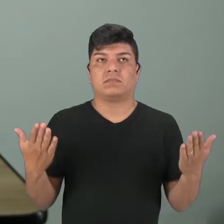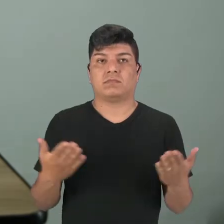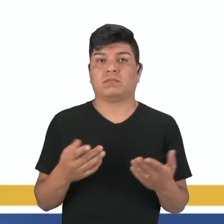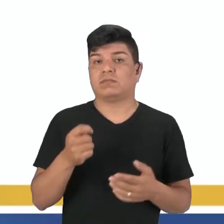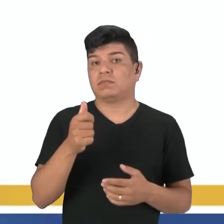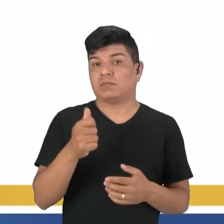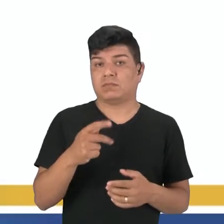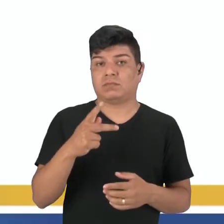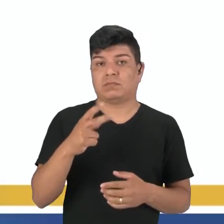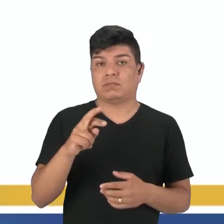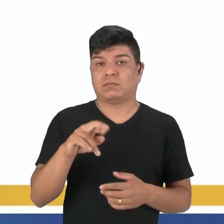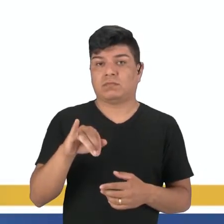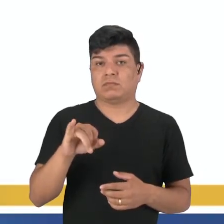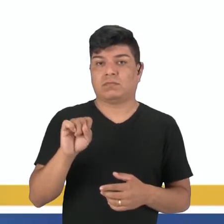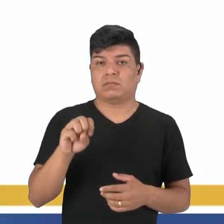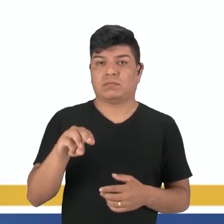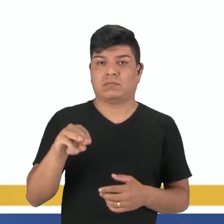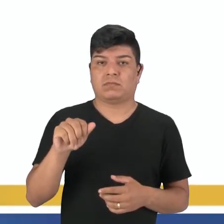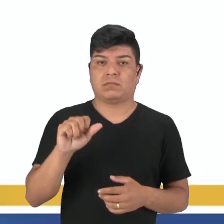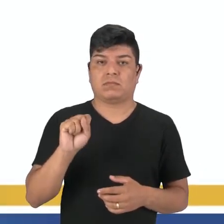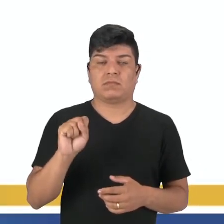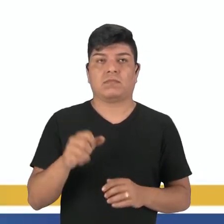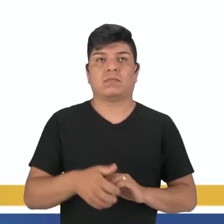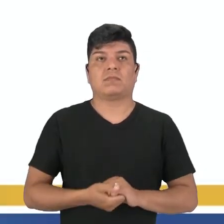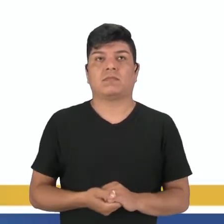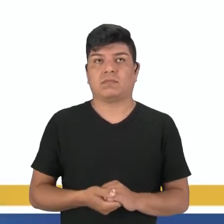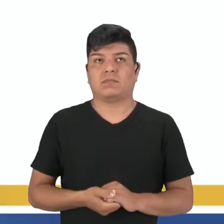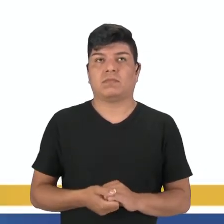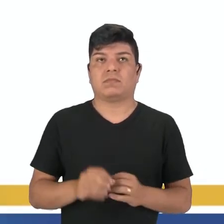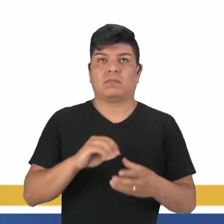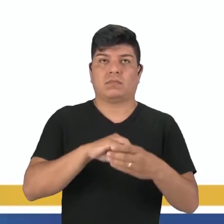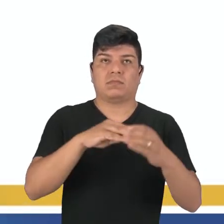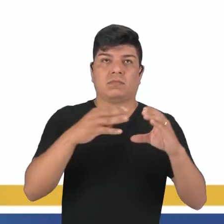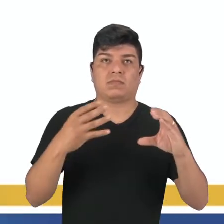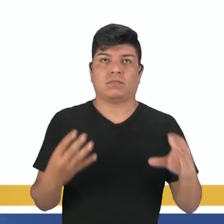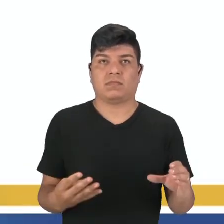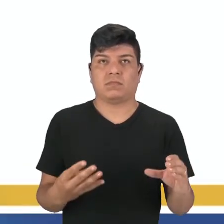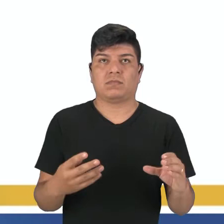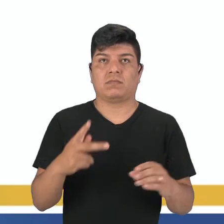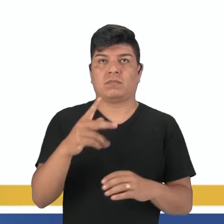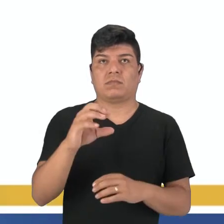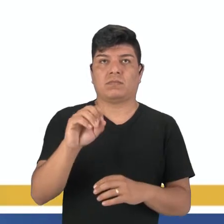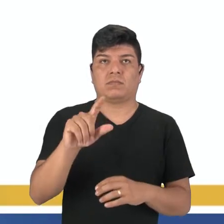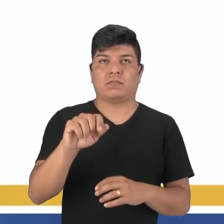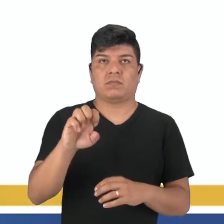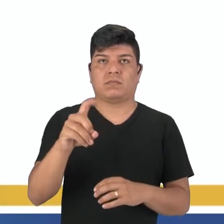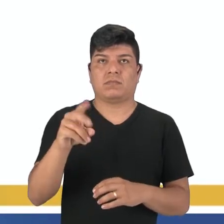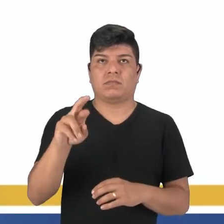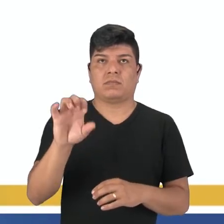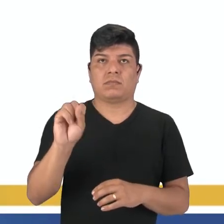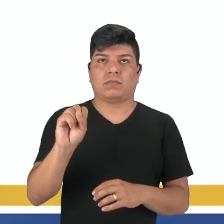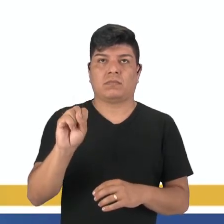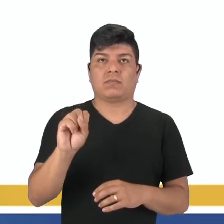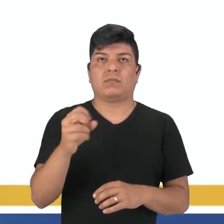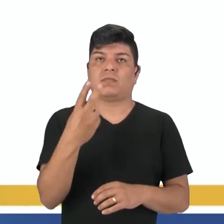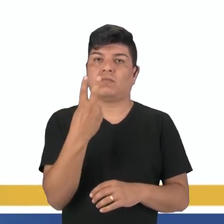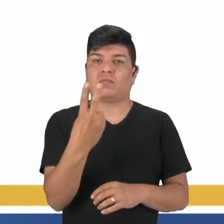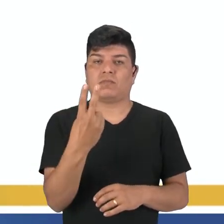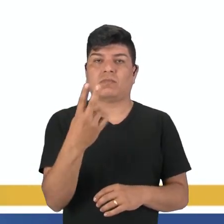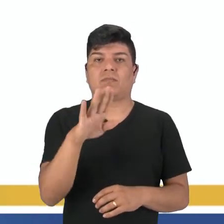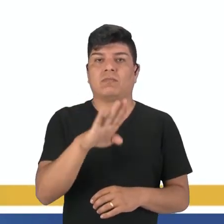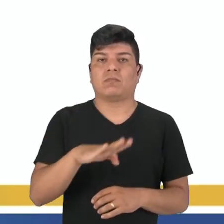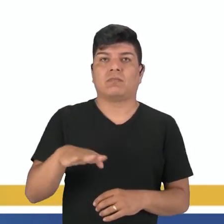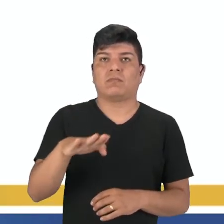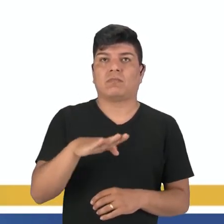estudar um pouco sobre os prismas. Os prismas são caracterizados por serem poliedros com duas